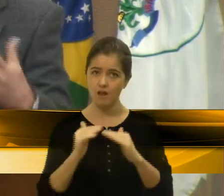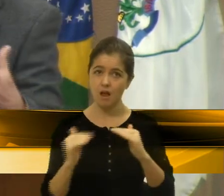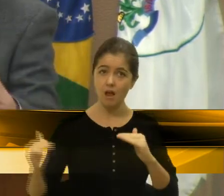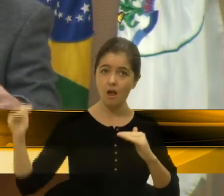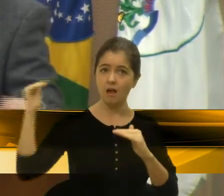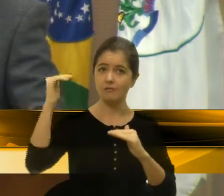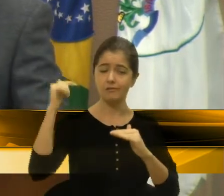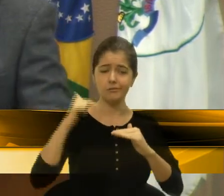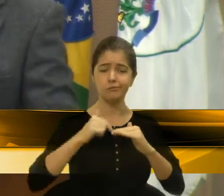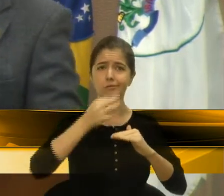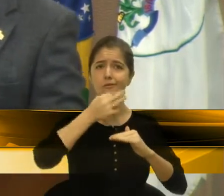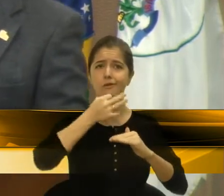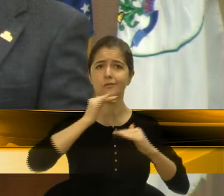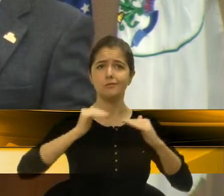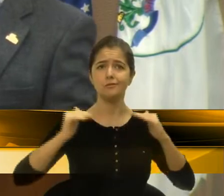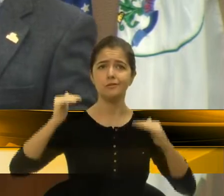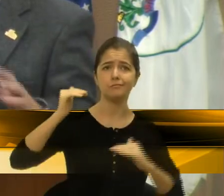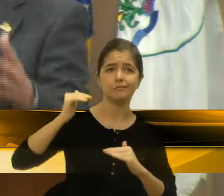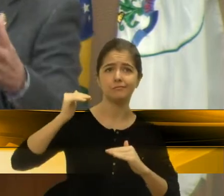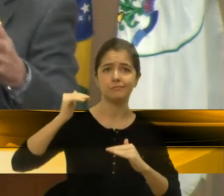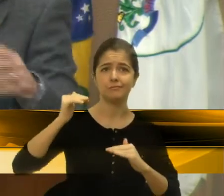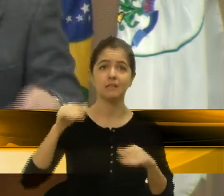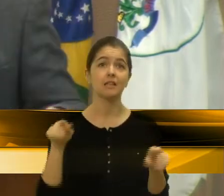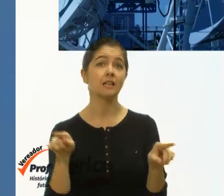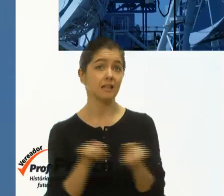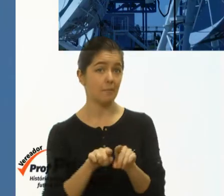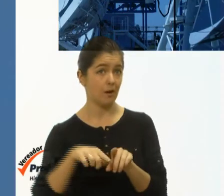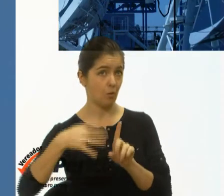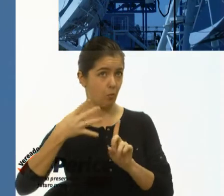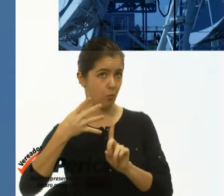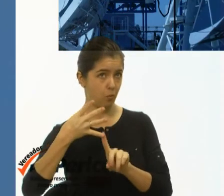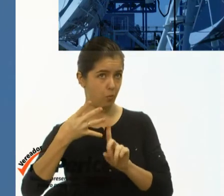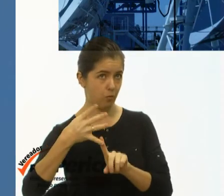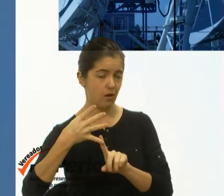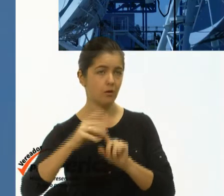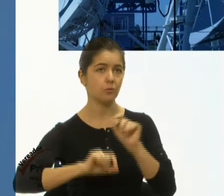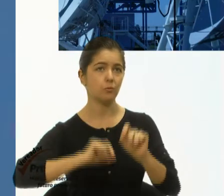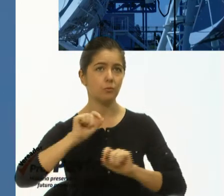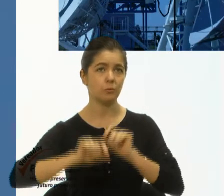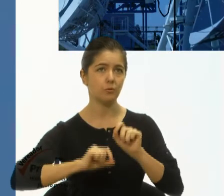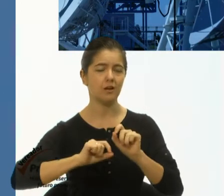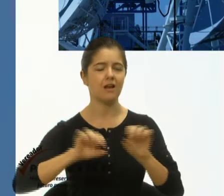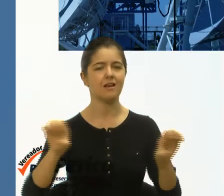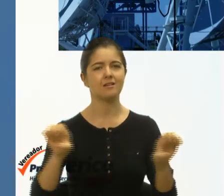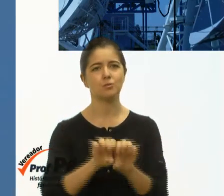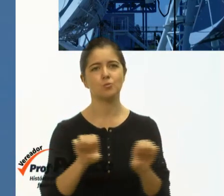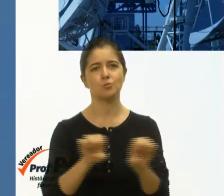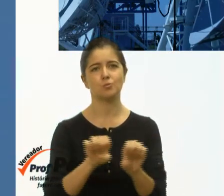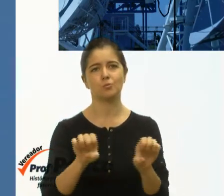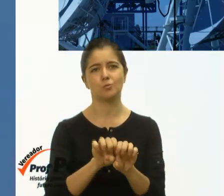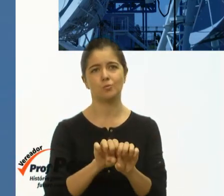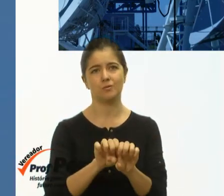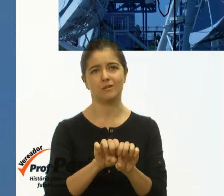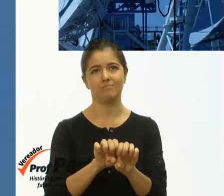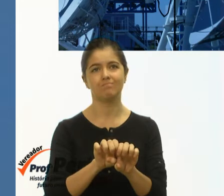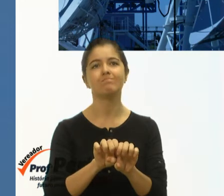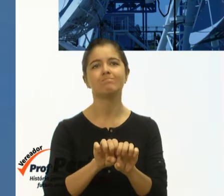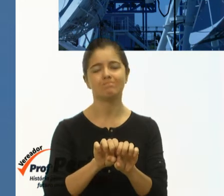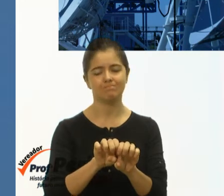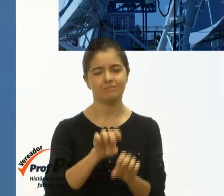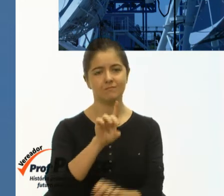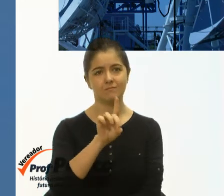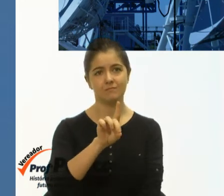O quarto pilar, ou o quarto tijolo, é infraestrutura digital. E falávamos